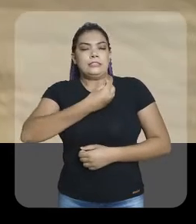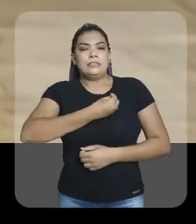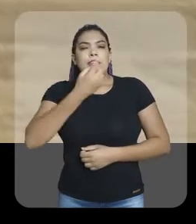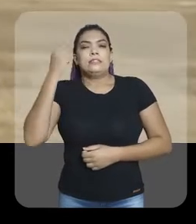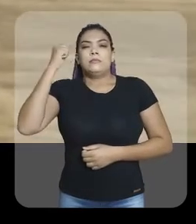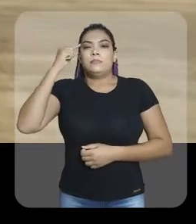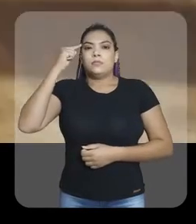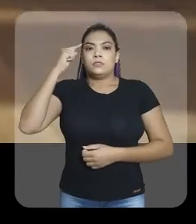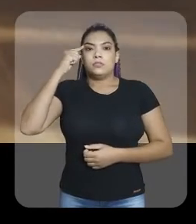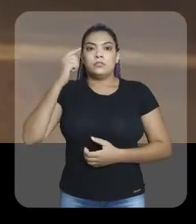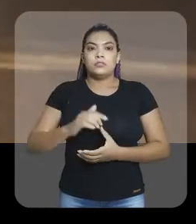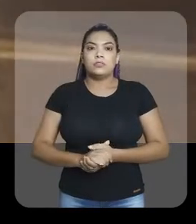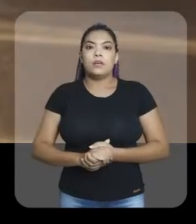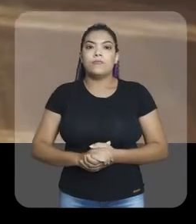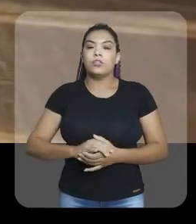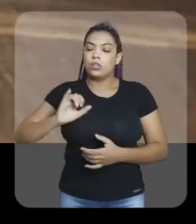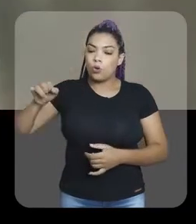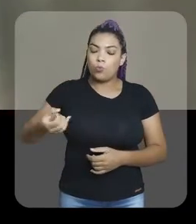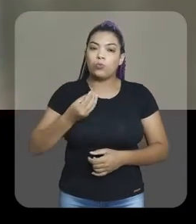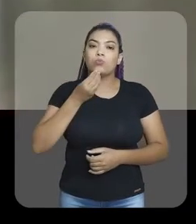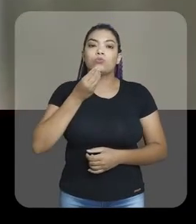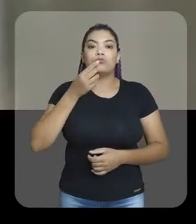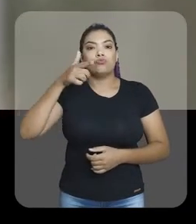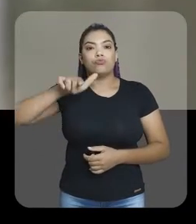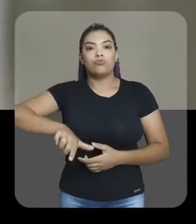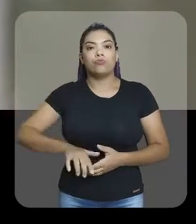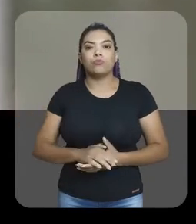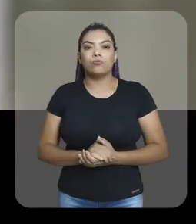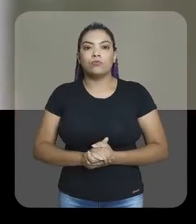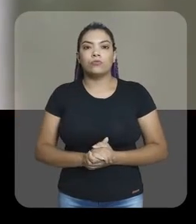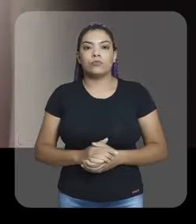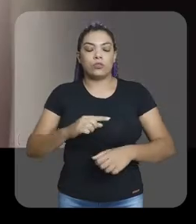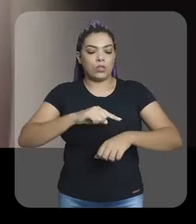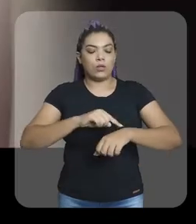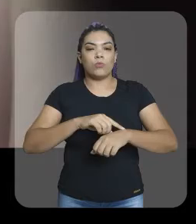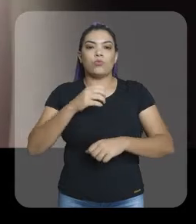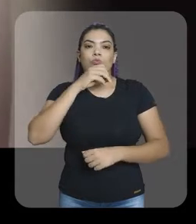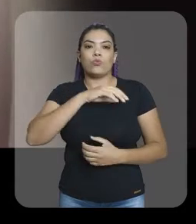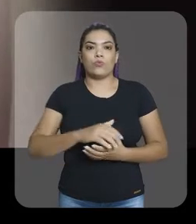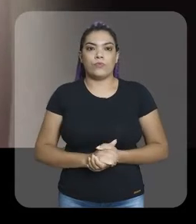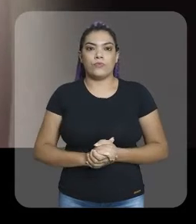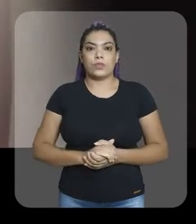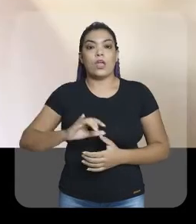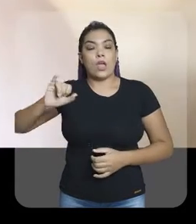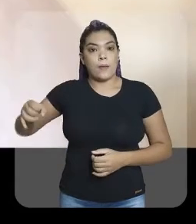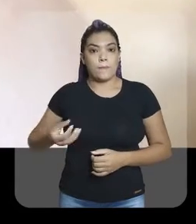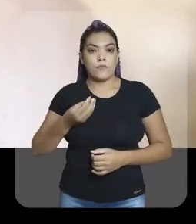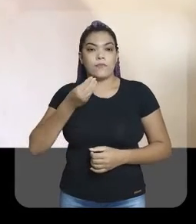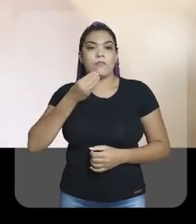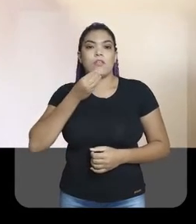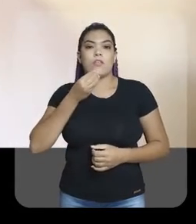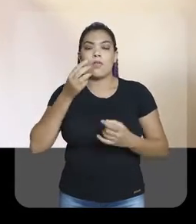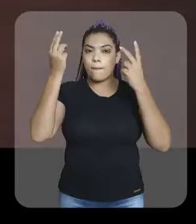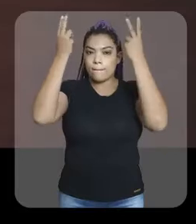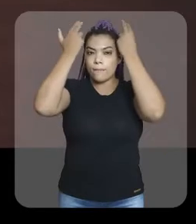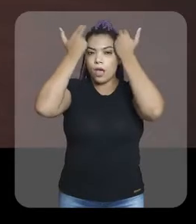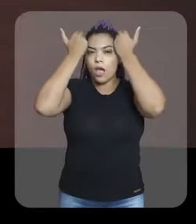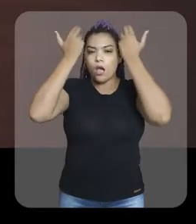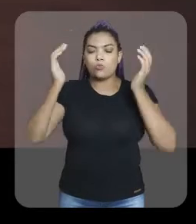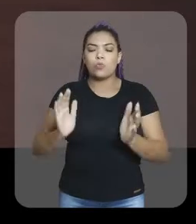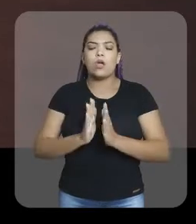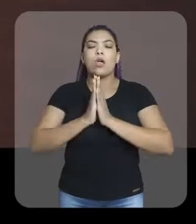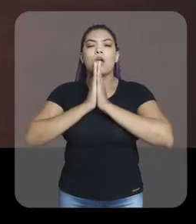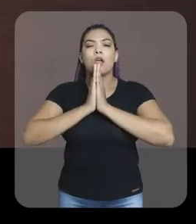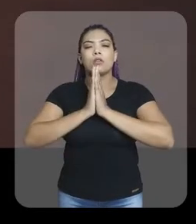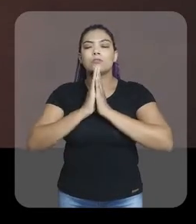em vida, em nova chance, em um novo tempo. Aproveitemos a Páscoa para orar,